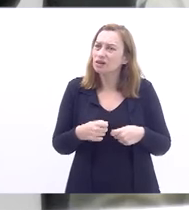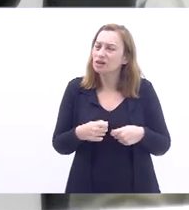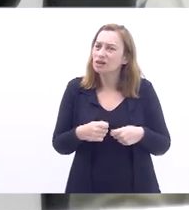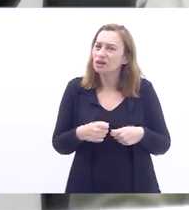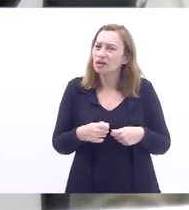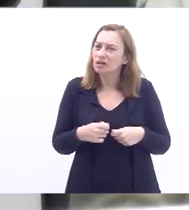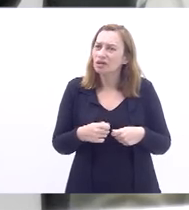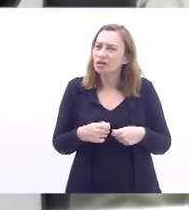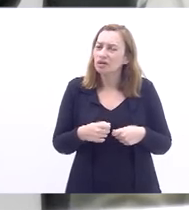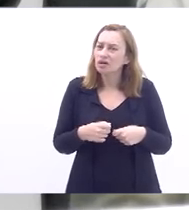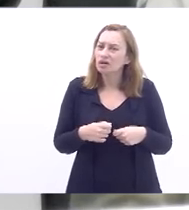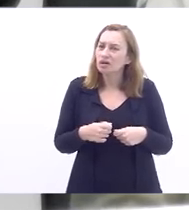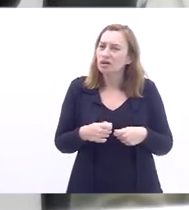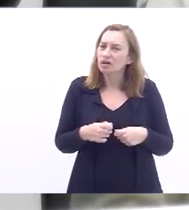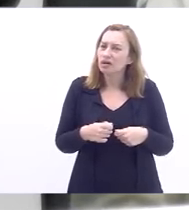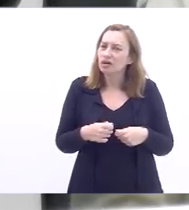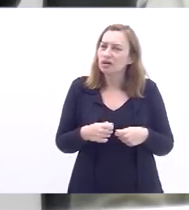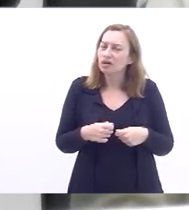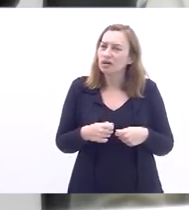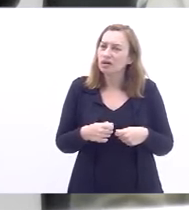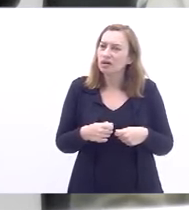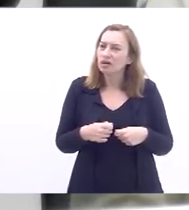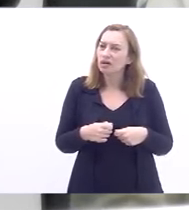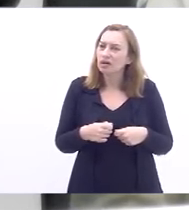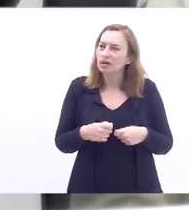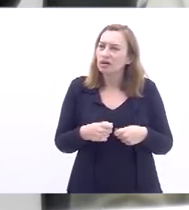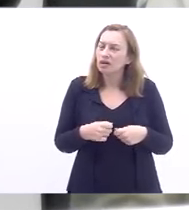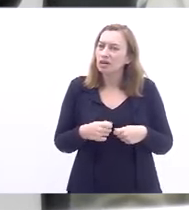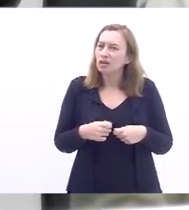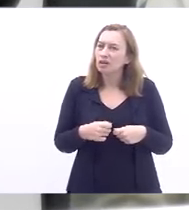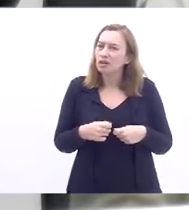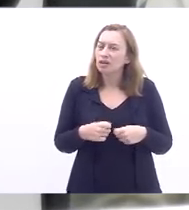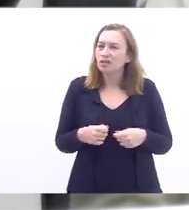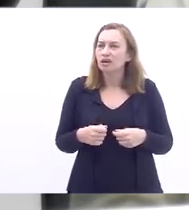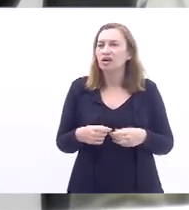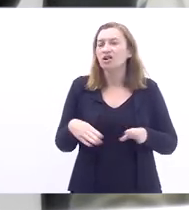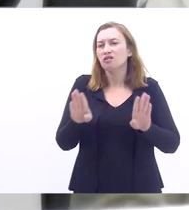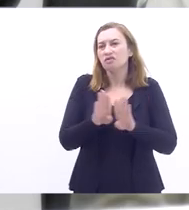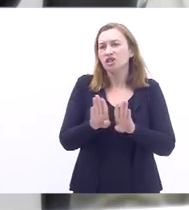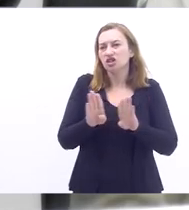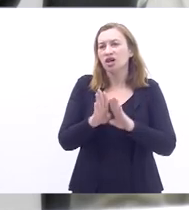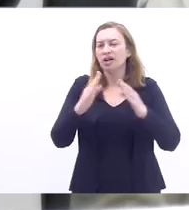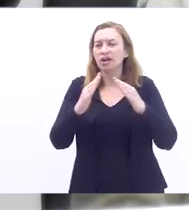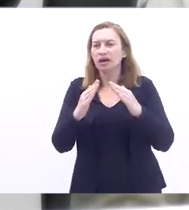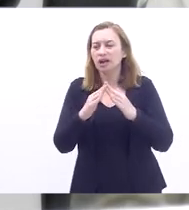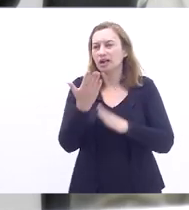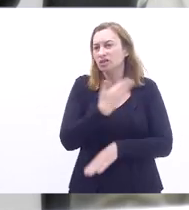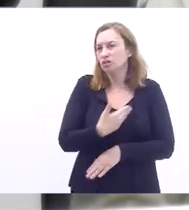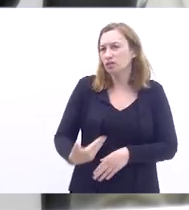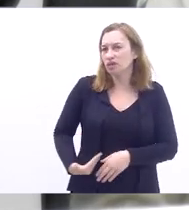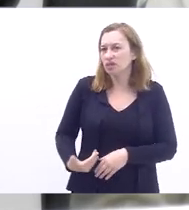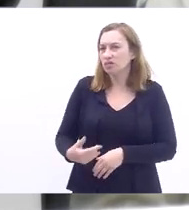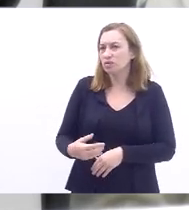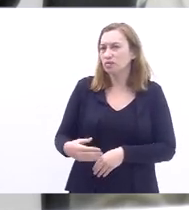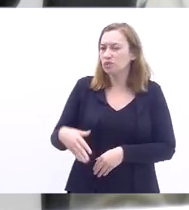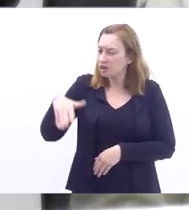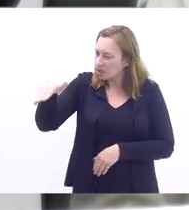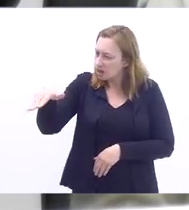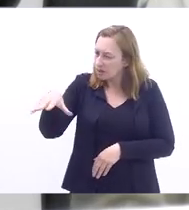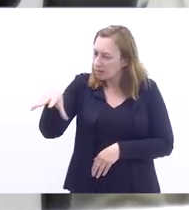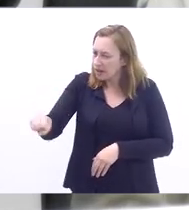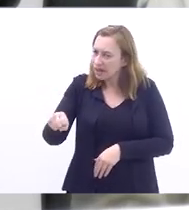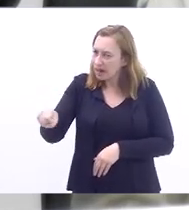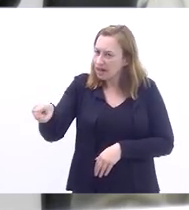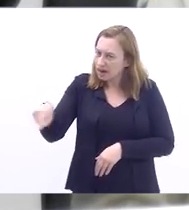Palácio do Governador lhe trazer a comissão para dirigir é isso o que tá acontecendo E é isso que tá acontecendo Entendeu